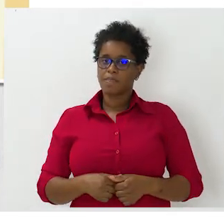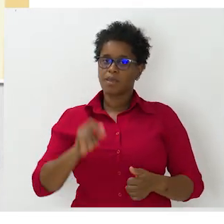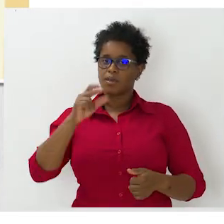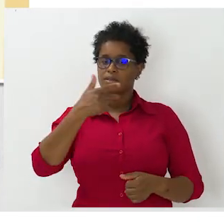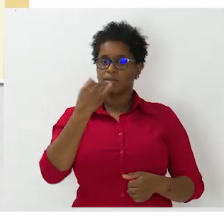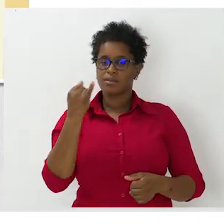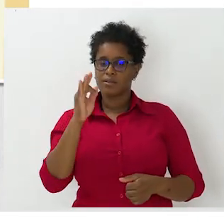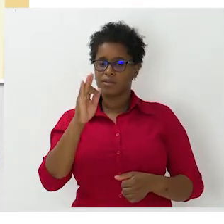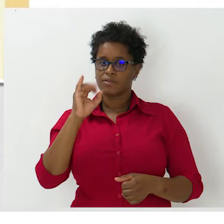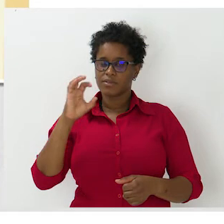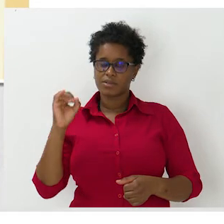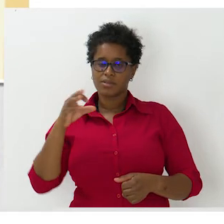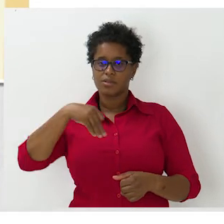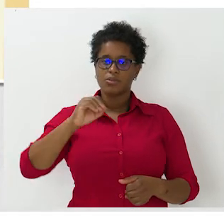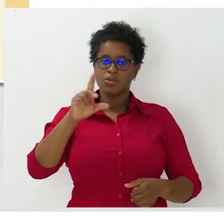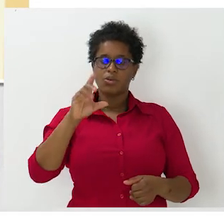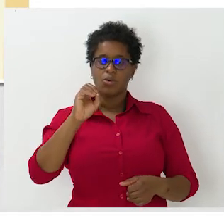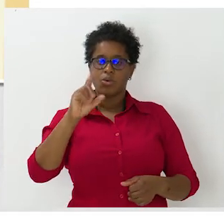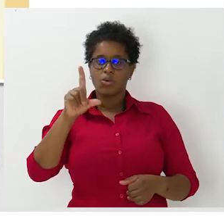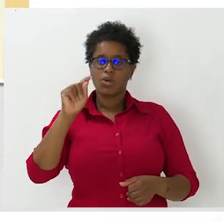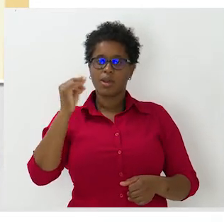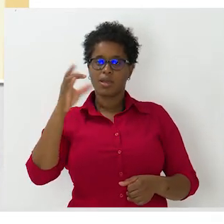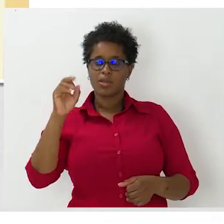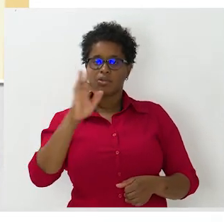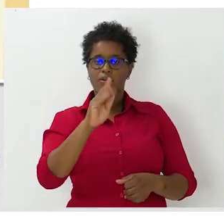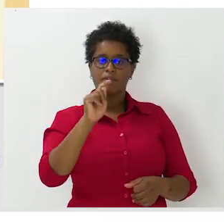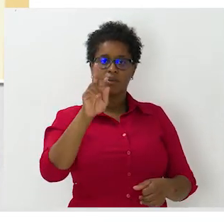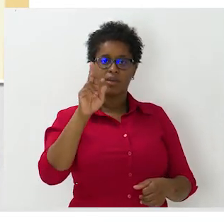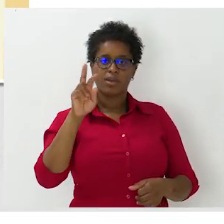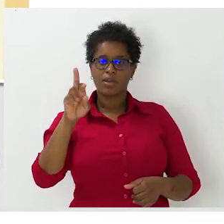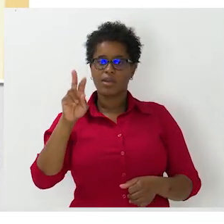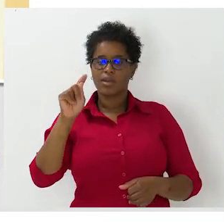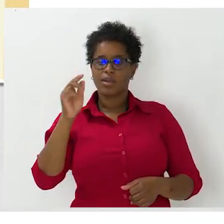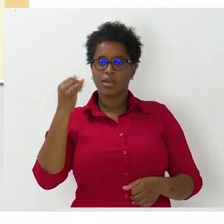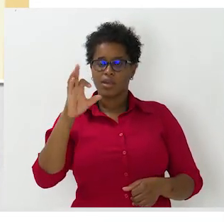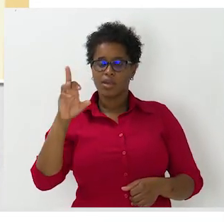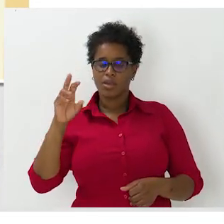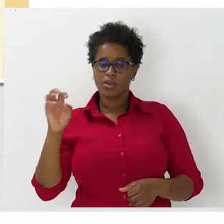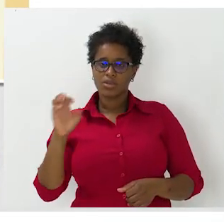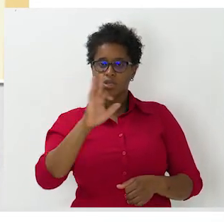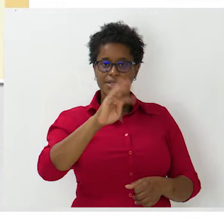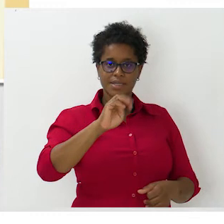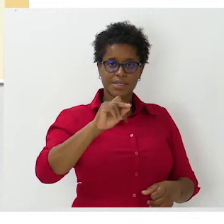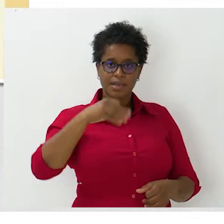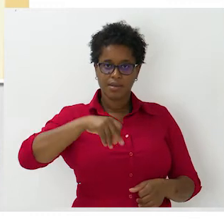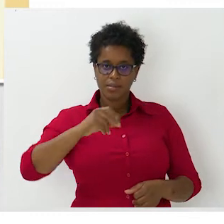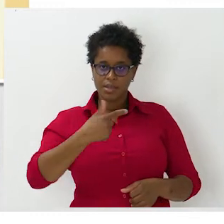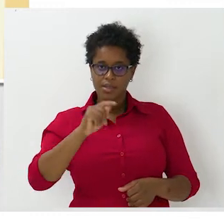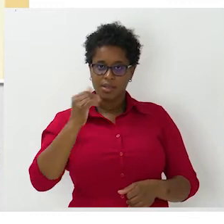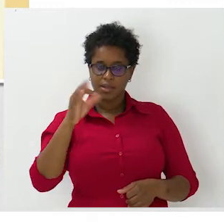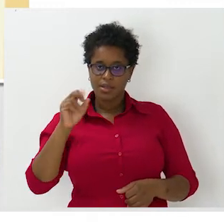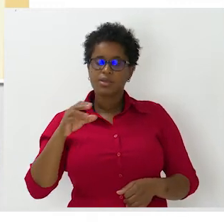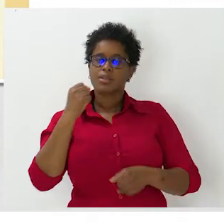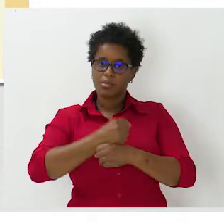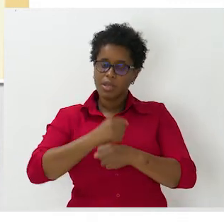artífices, oleiros, ferreiros e sapateiros. Dedicavam-se ao comércio